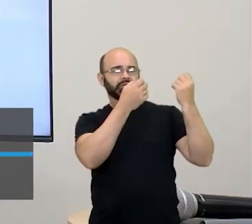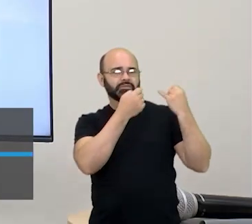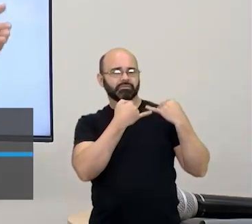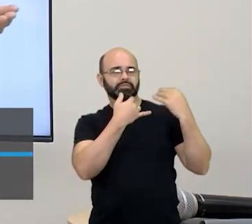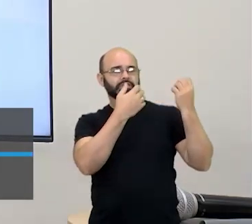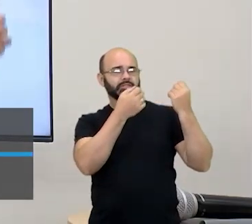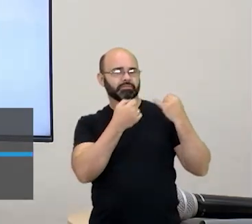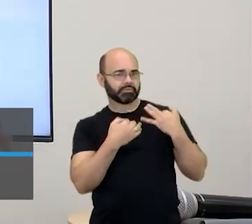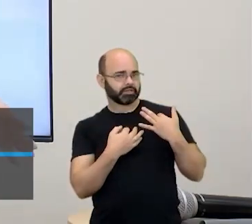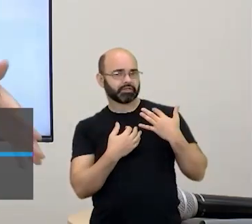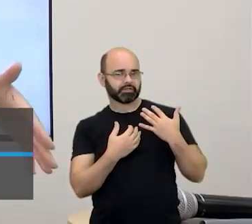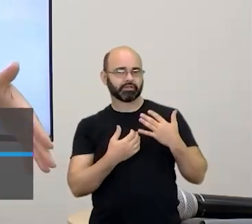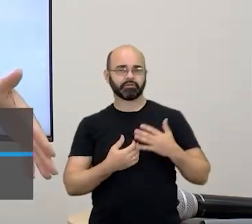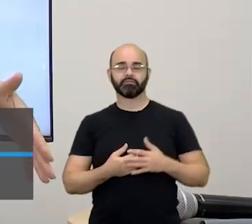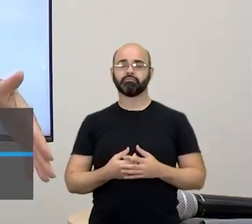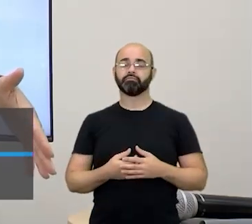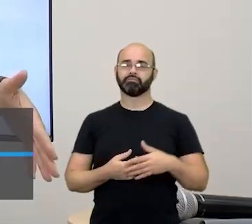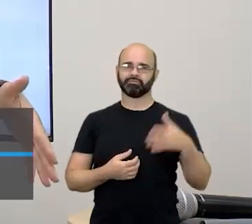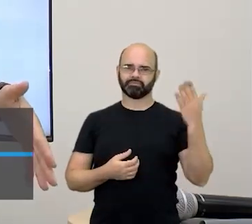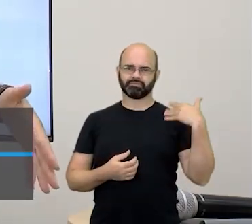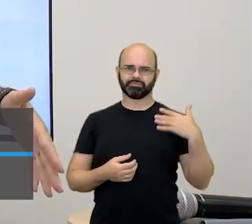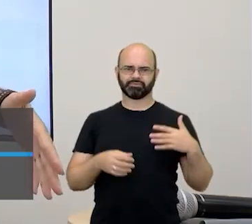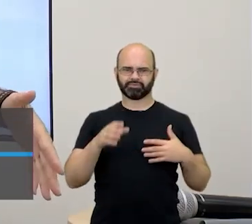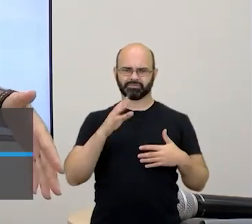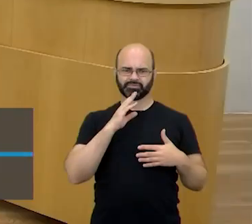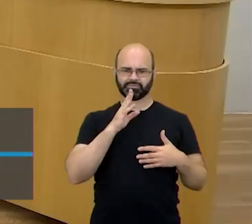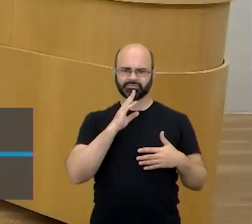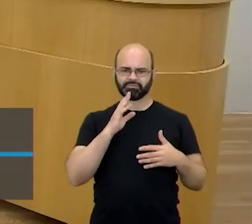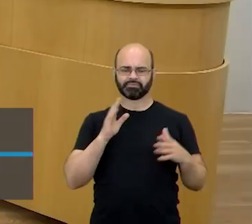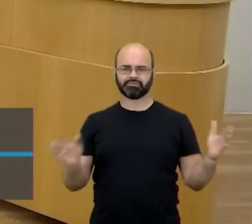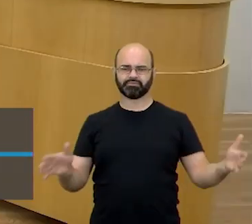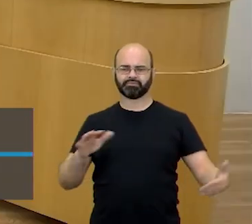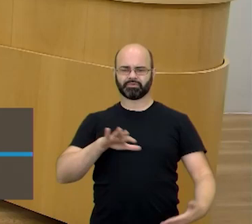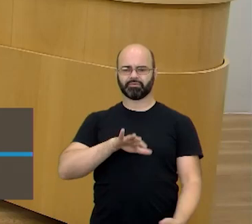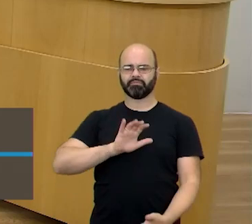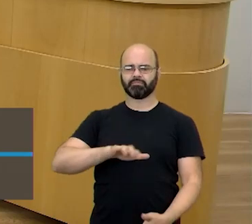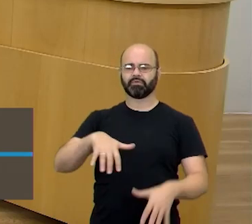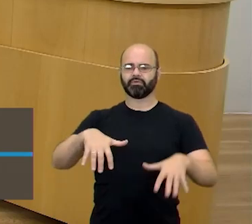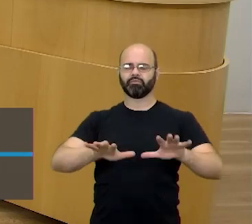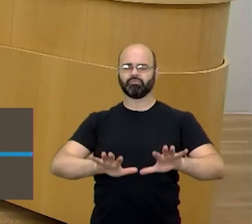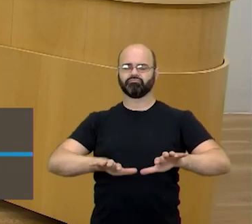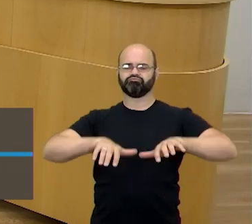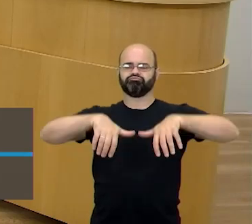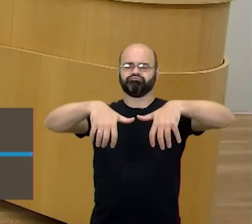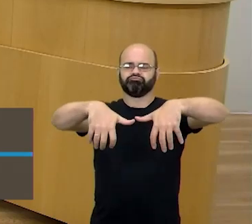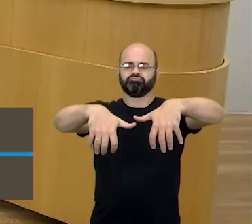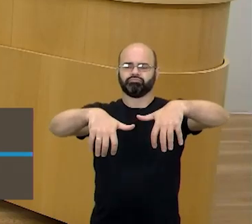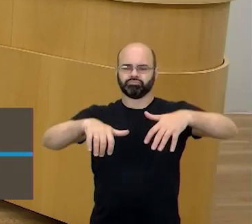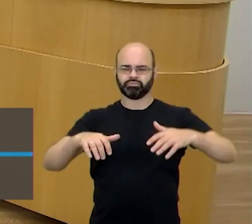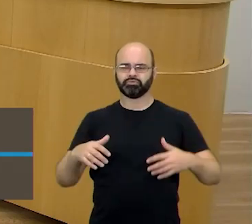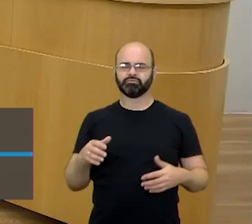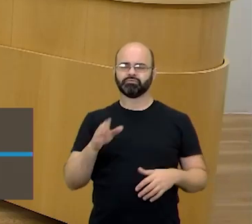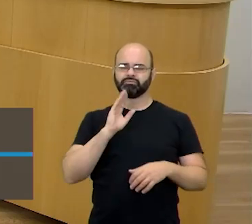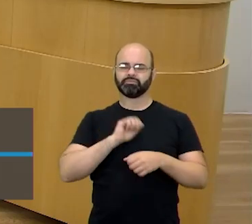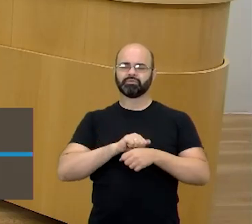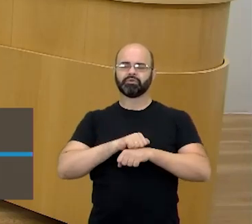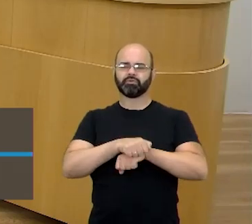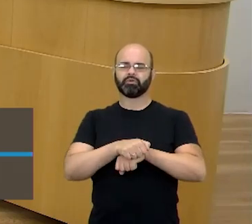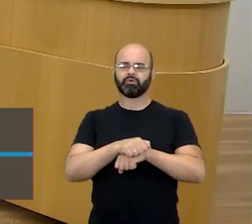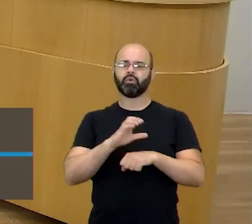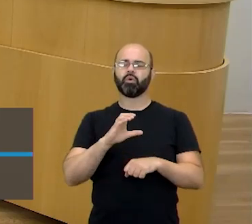algumas preciosidades que ele tinha naqueles baús de couro. E aí a gente descobriu cartas